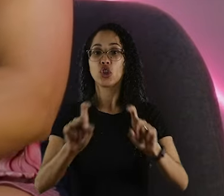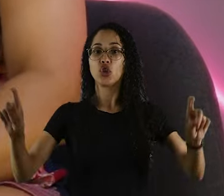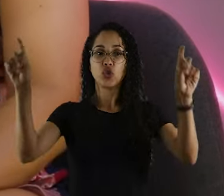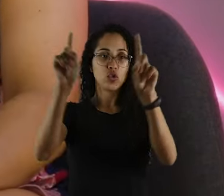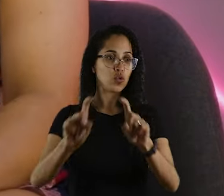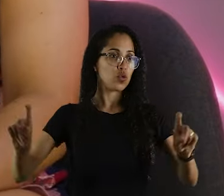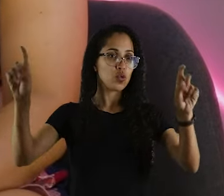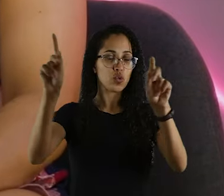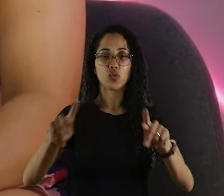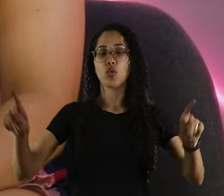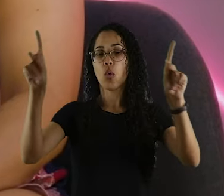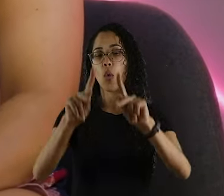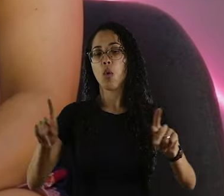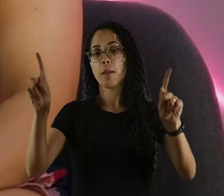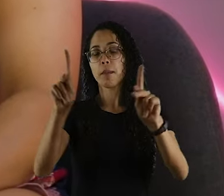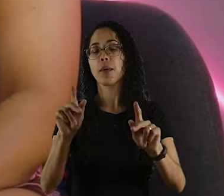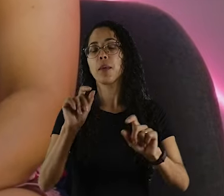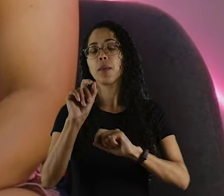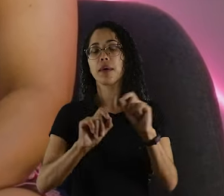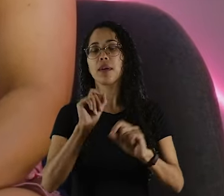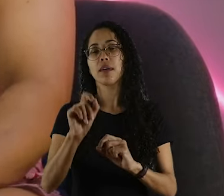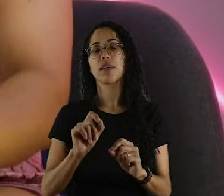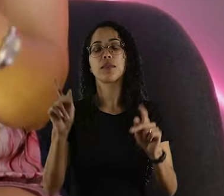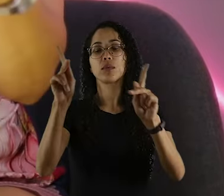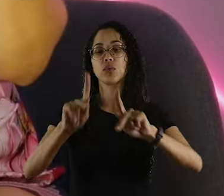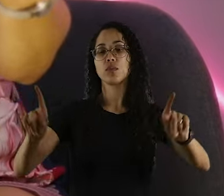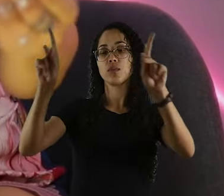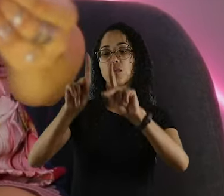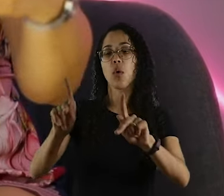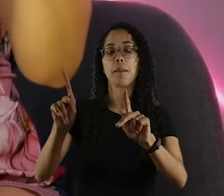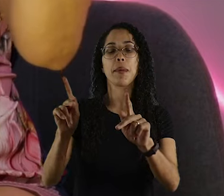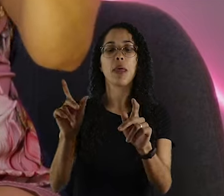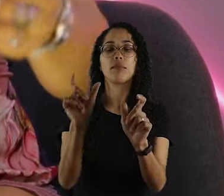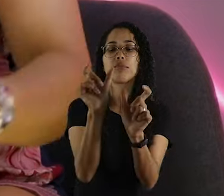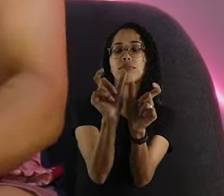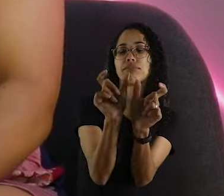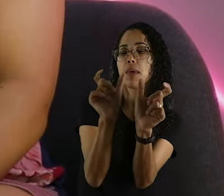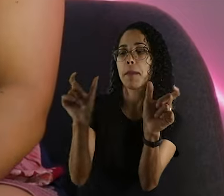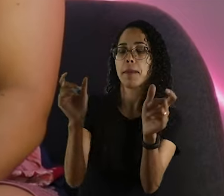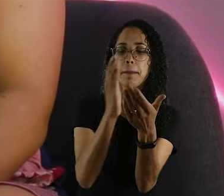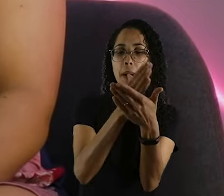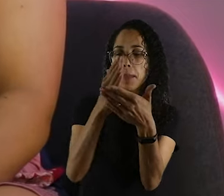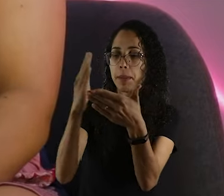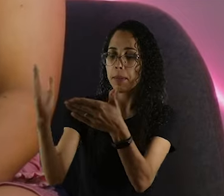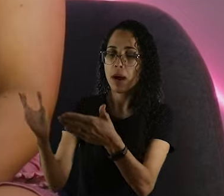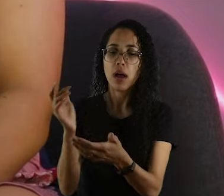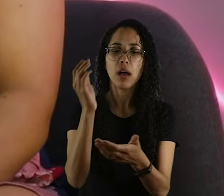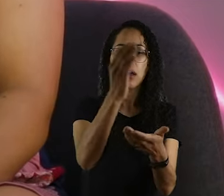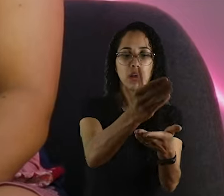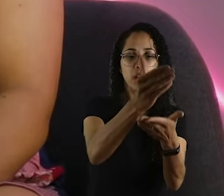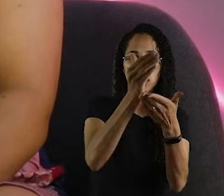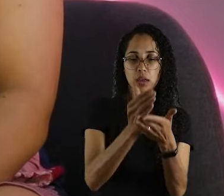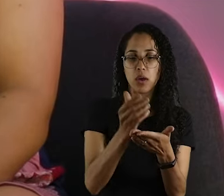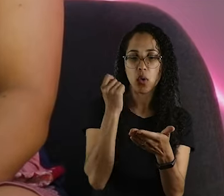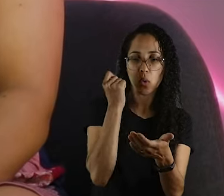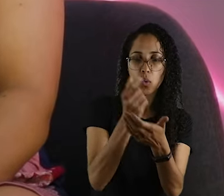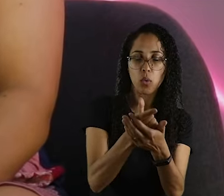grandes shoppings que tem aí. Você compra, até fala que você vai ser dono do shopping, você vai comprar uma parte dele. Então, é aquilo que eu estava te